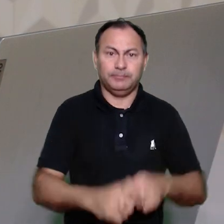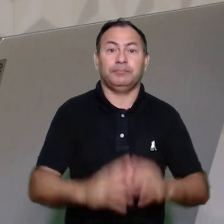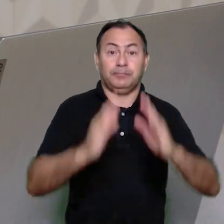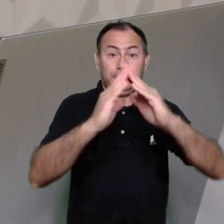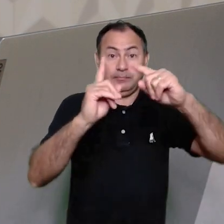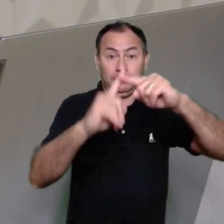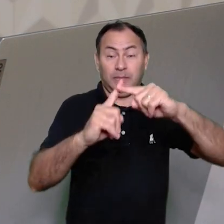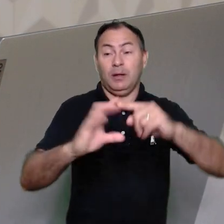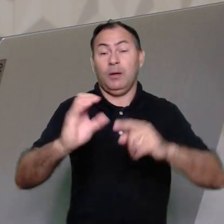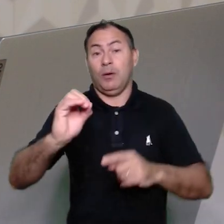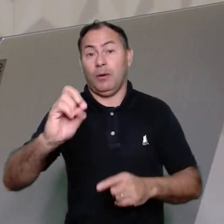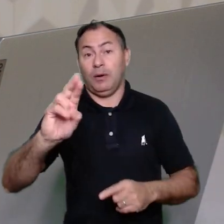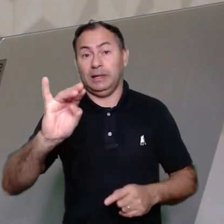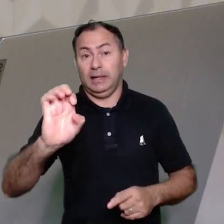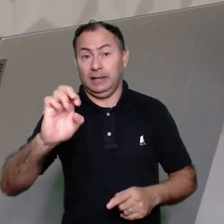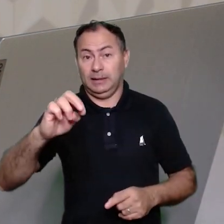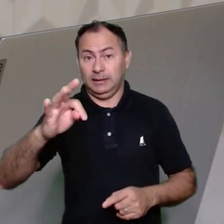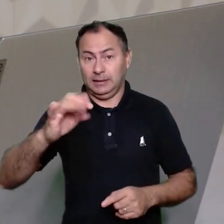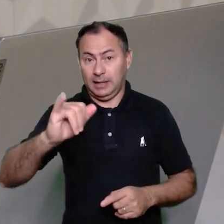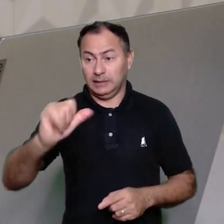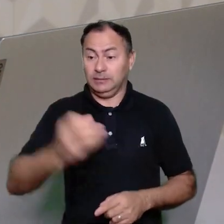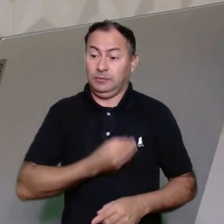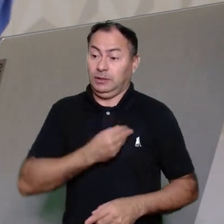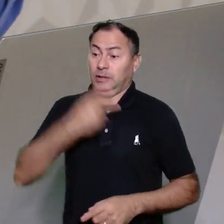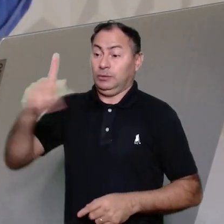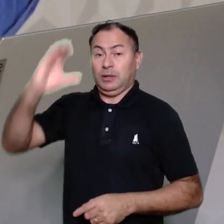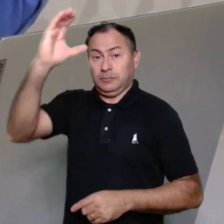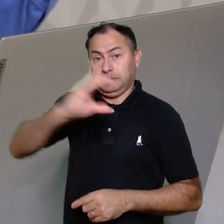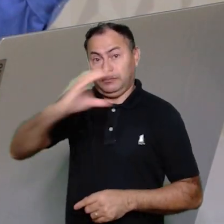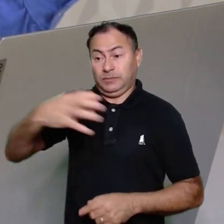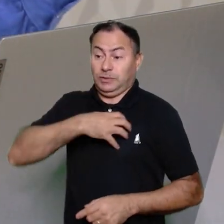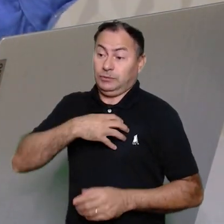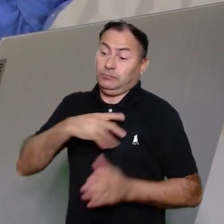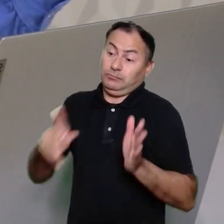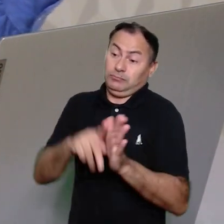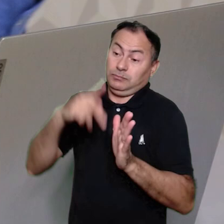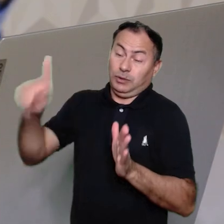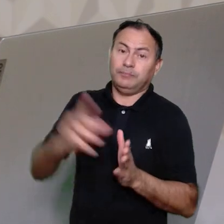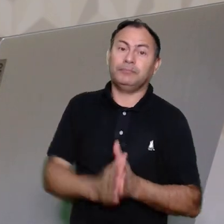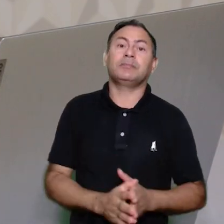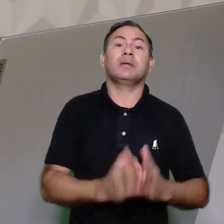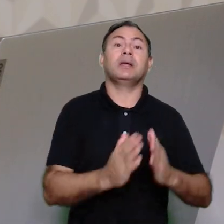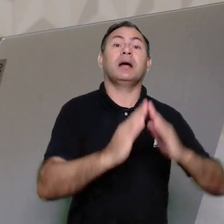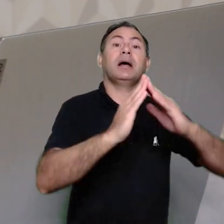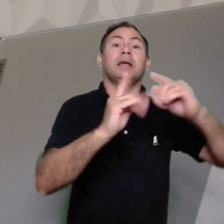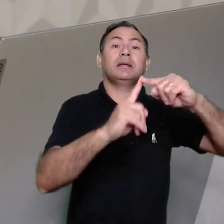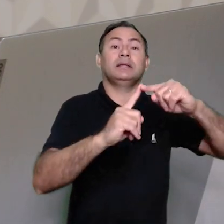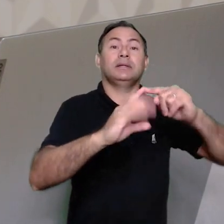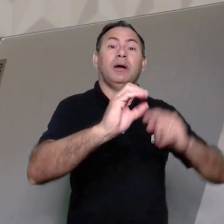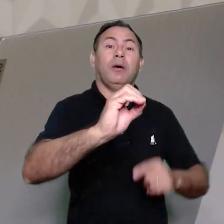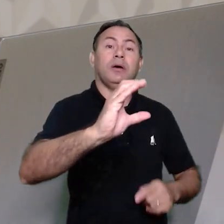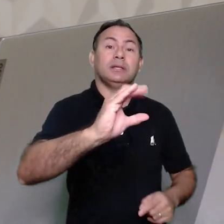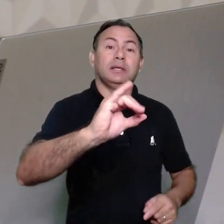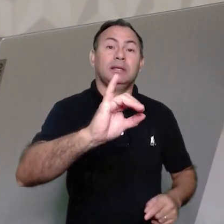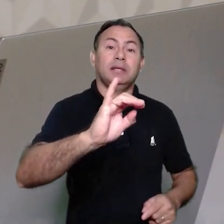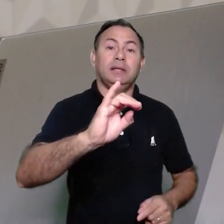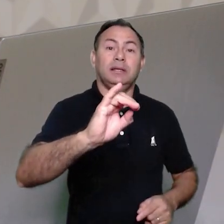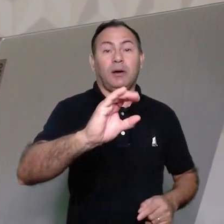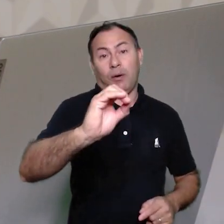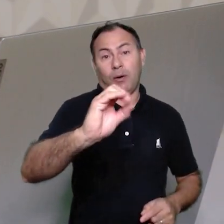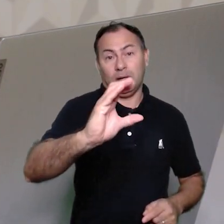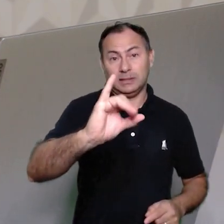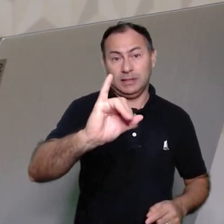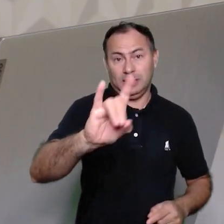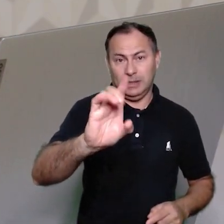As igrejas orientais, vivendo a sua catolicidade à sua maneira, a igreja ocidental,